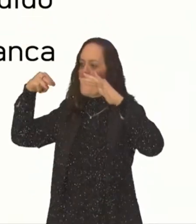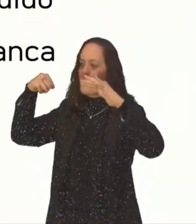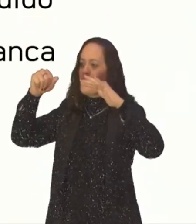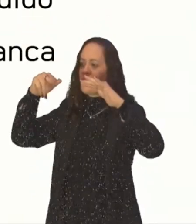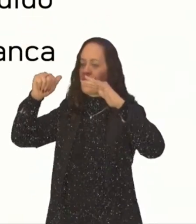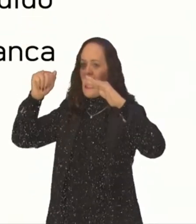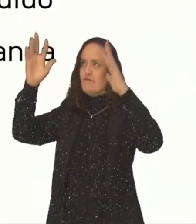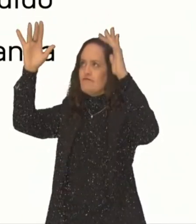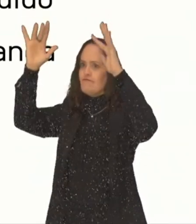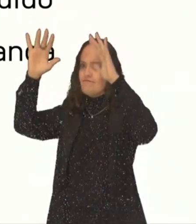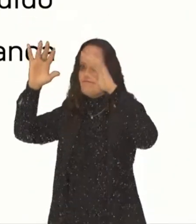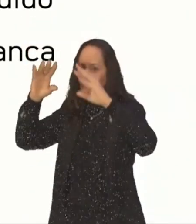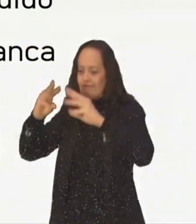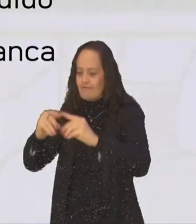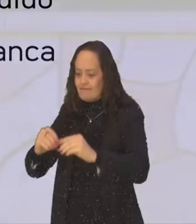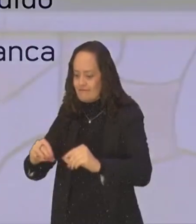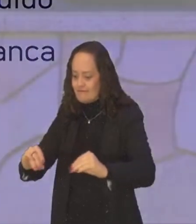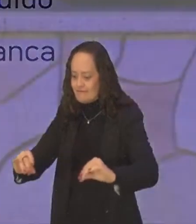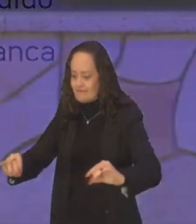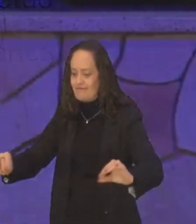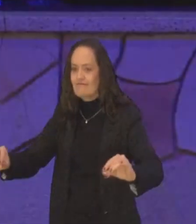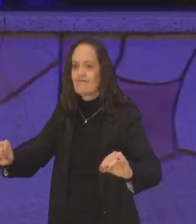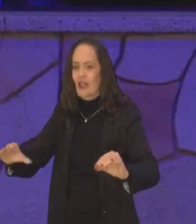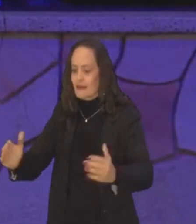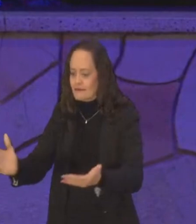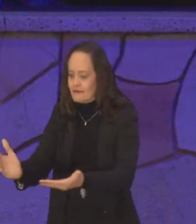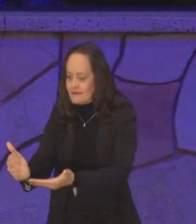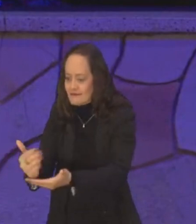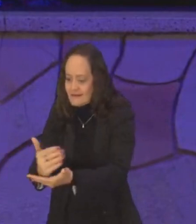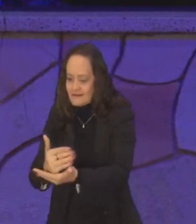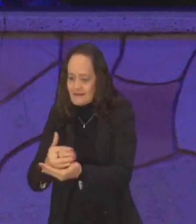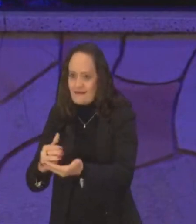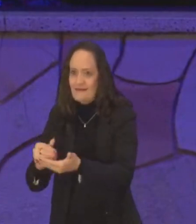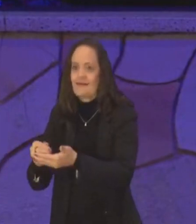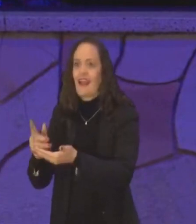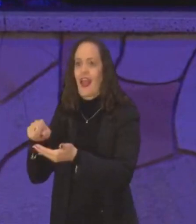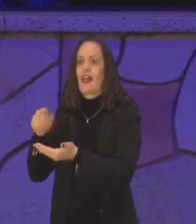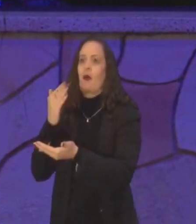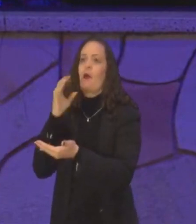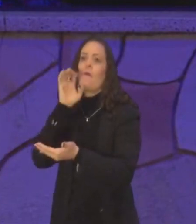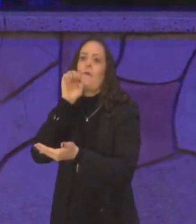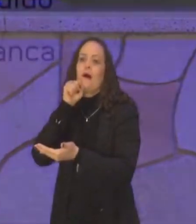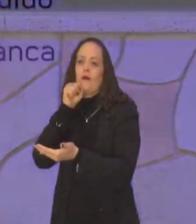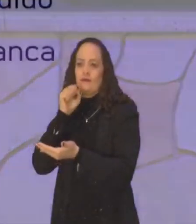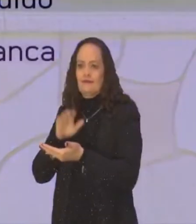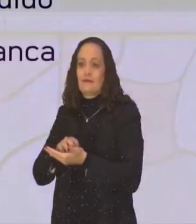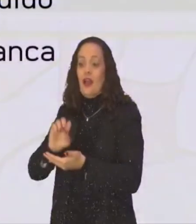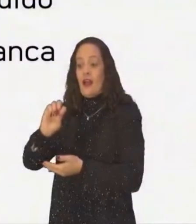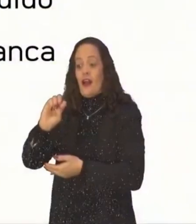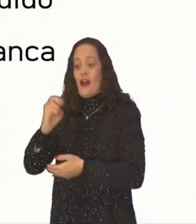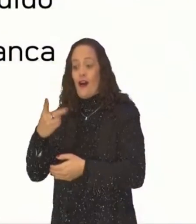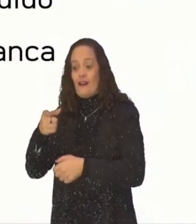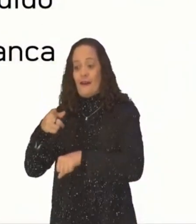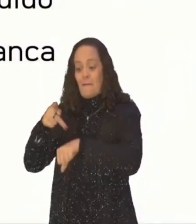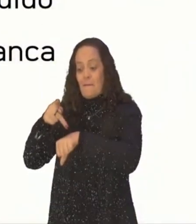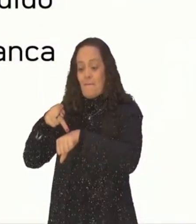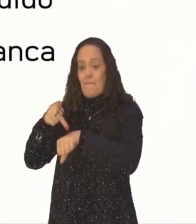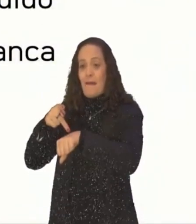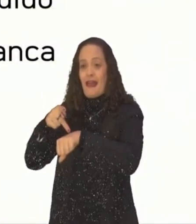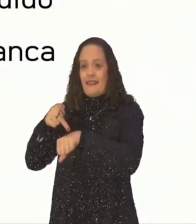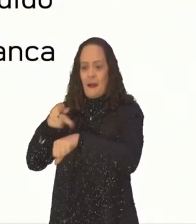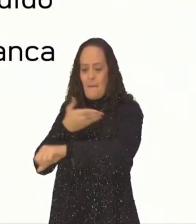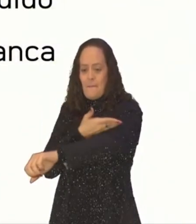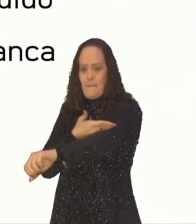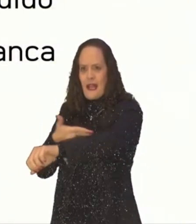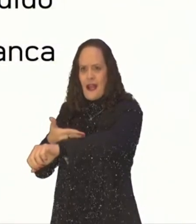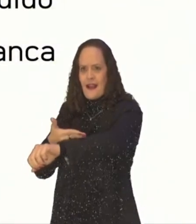maná, e aqui o texto também faz referência ao maná escondido, e a pedrinha branca também, quando ele cita